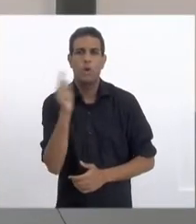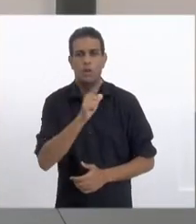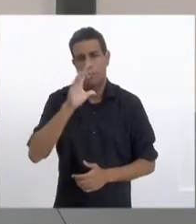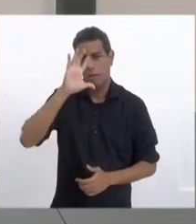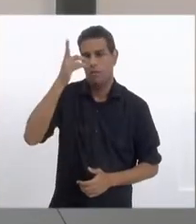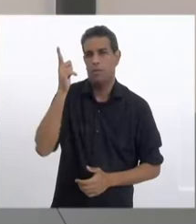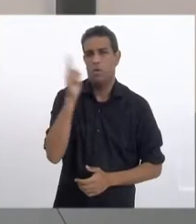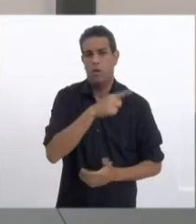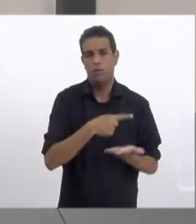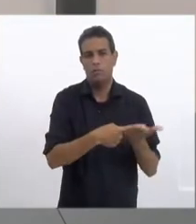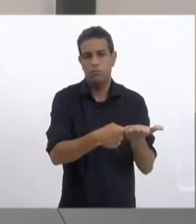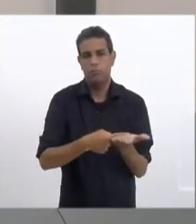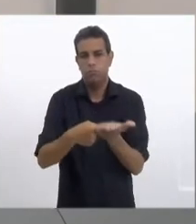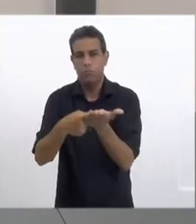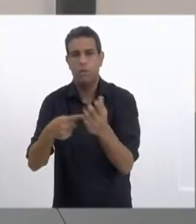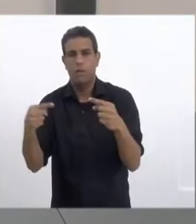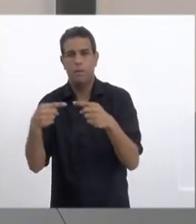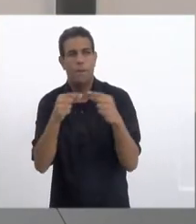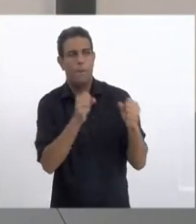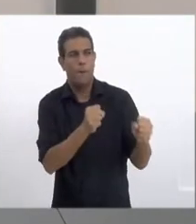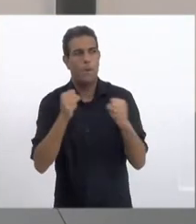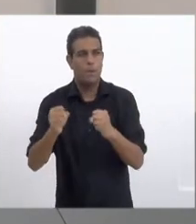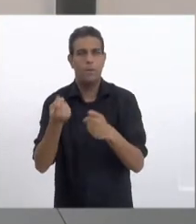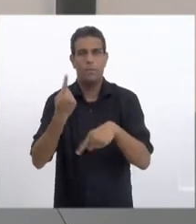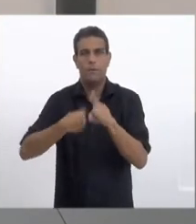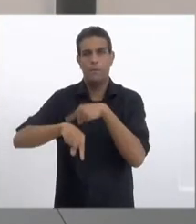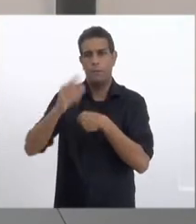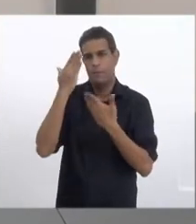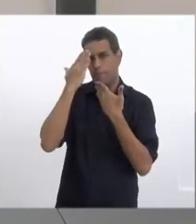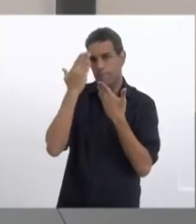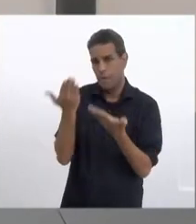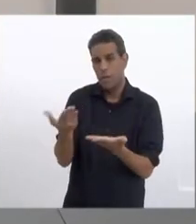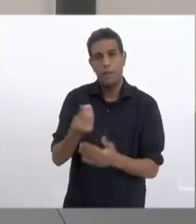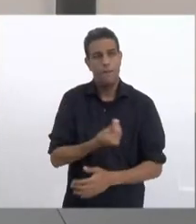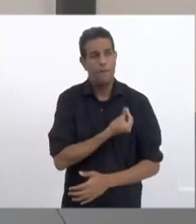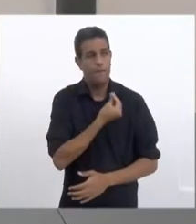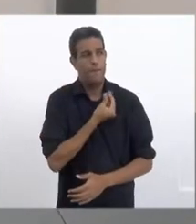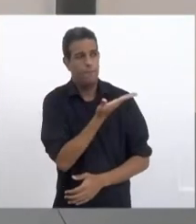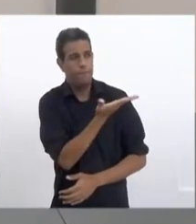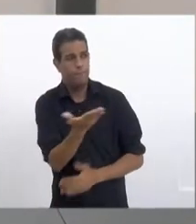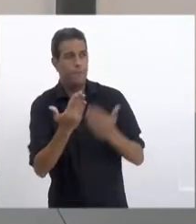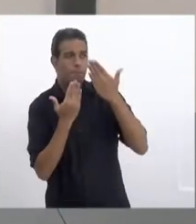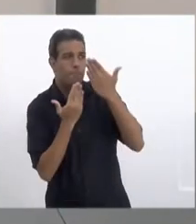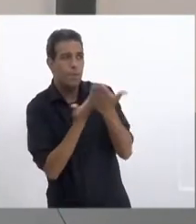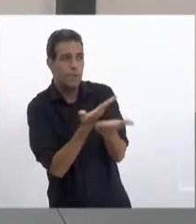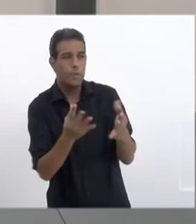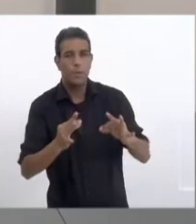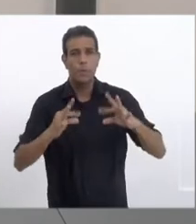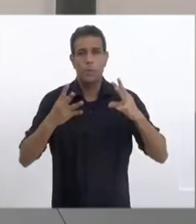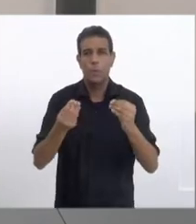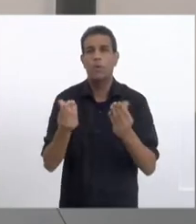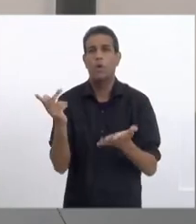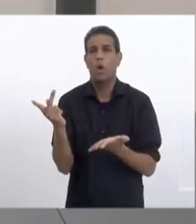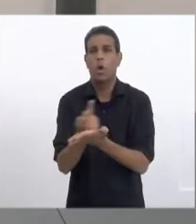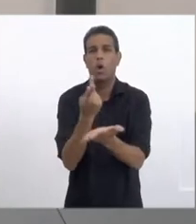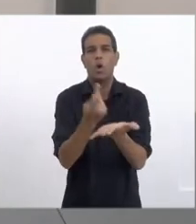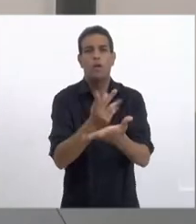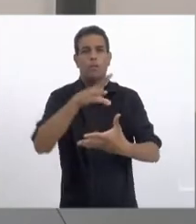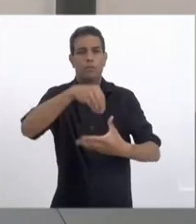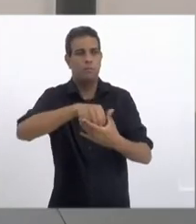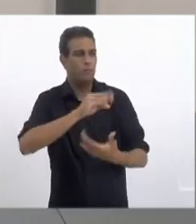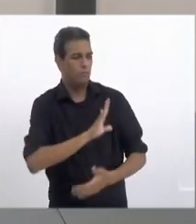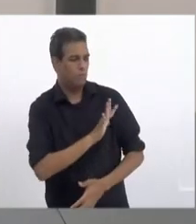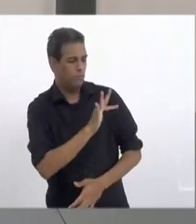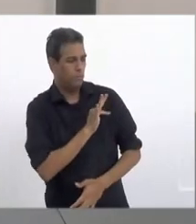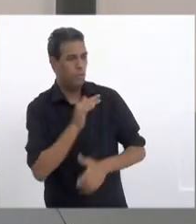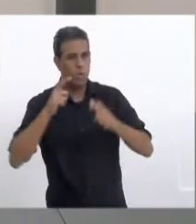fazer esse trabalho ser potencializado cada vez mais. Obrigado pela sua fala e obrigado pela explanação aqui de tudo que tem acontecido ali na Baixada